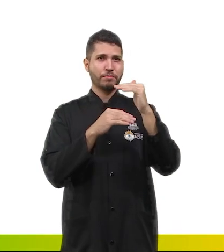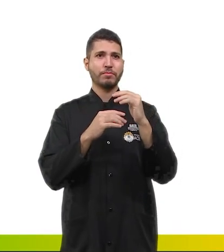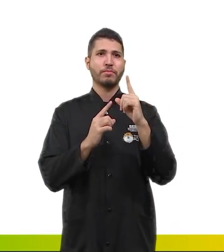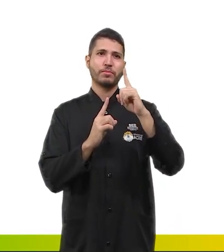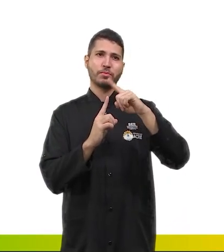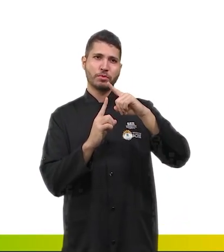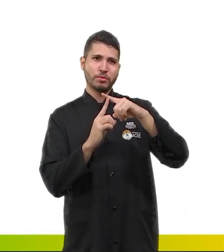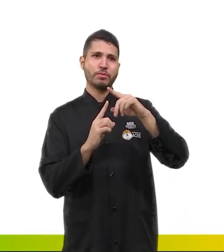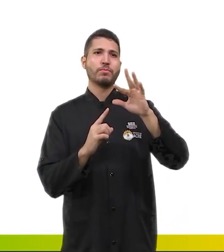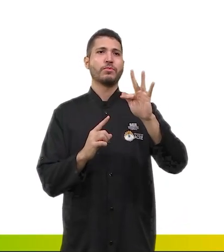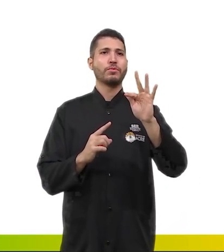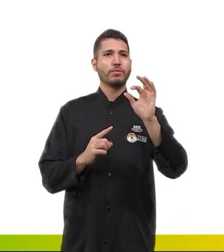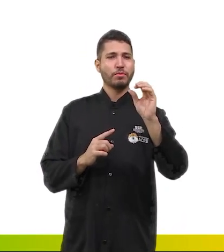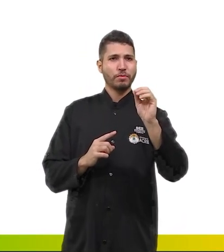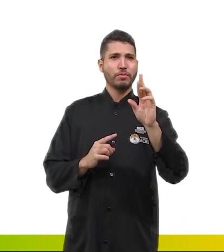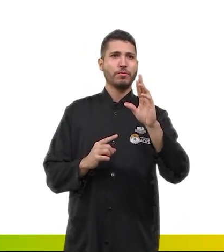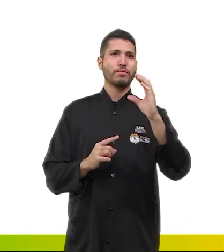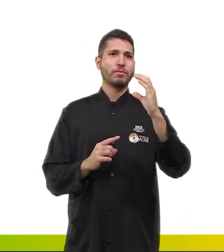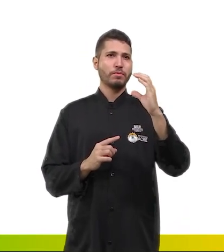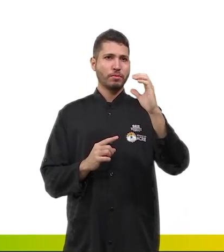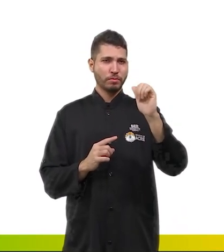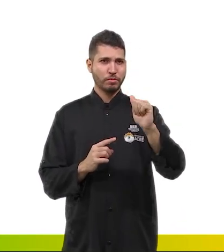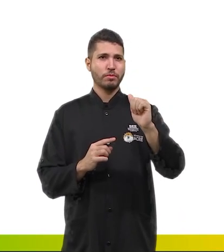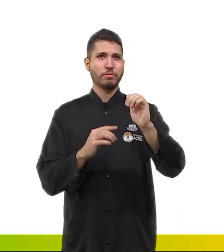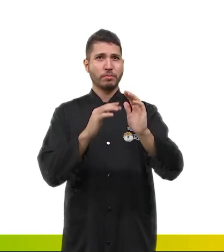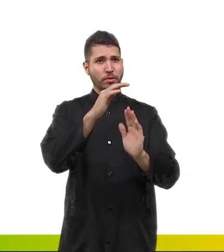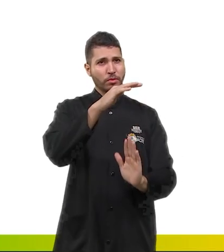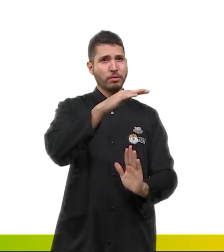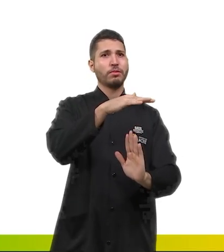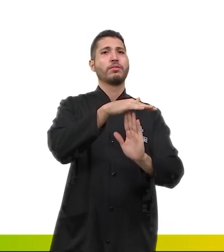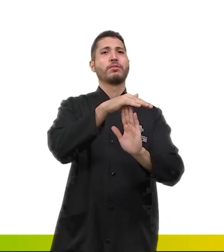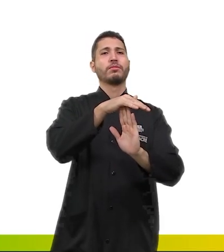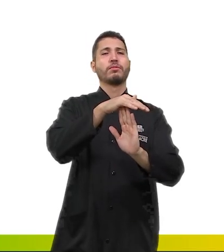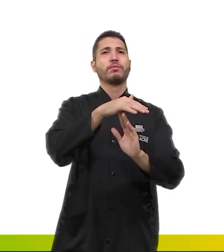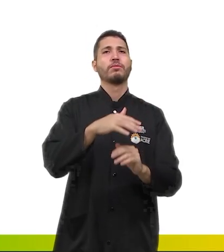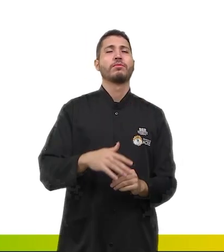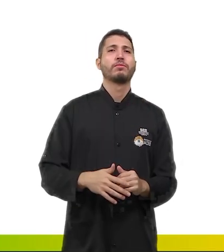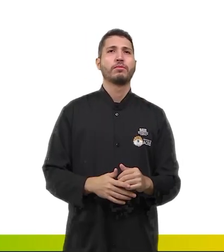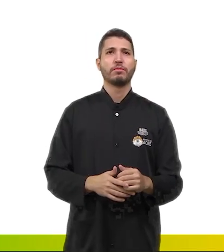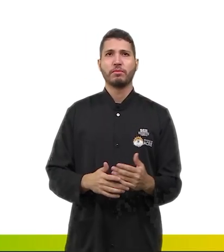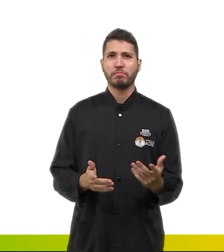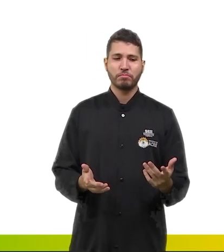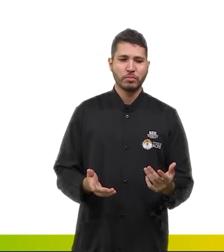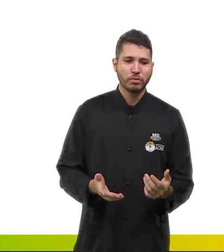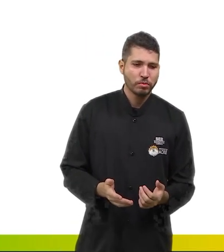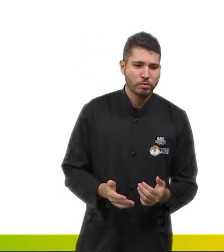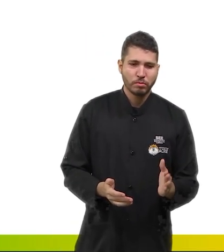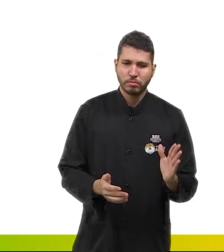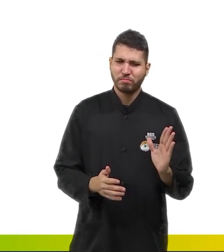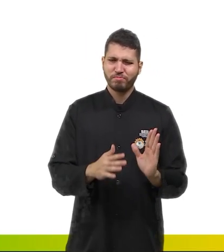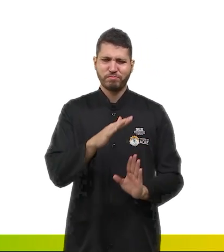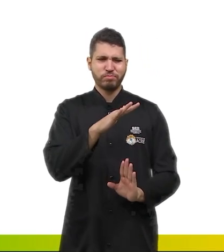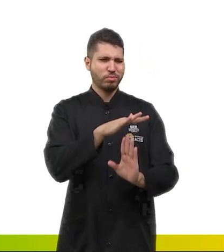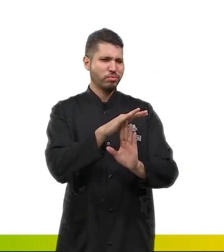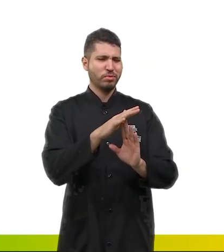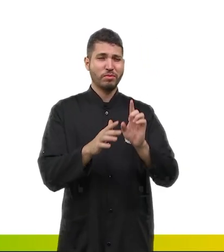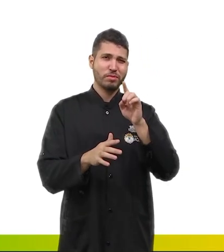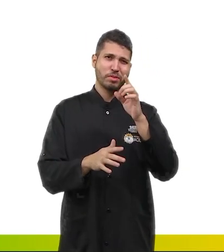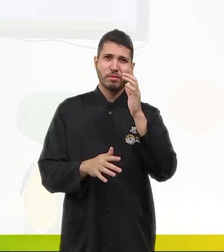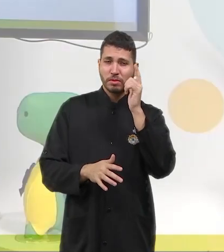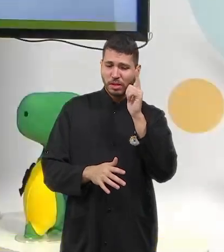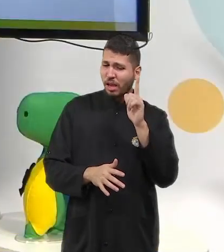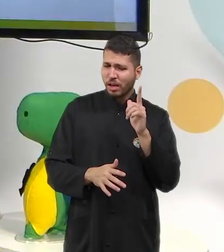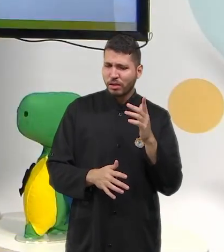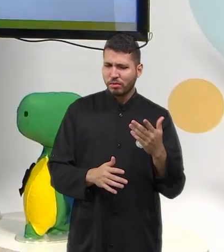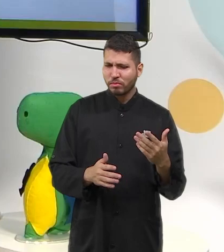força máxima, que é a maior força que você consegue fazer de uma só vez. Um exemplo, levantar o maior peso possível. Então, é possível